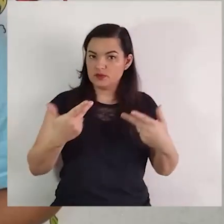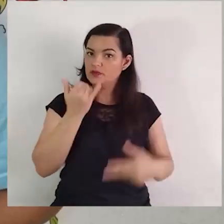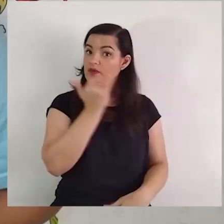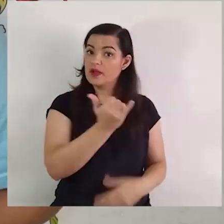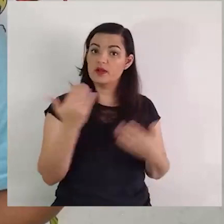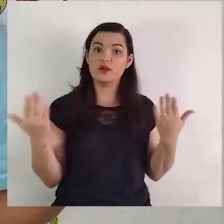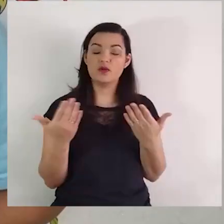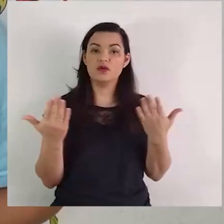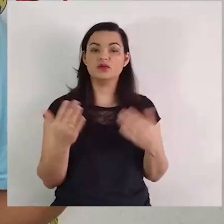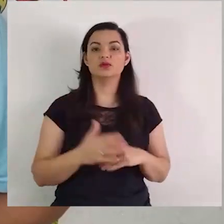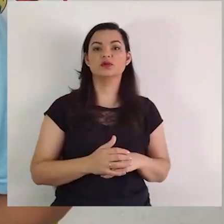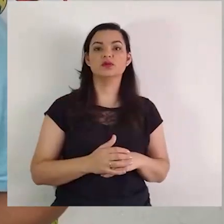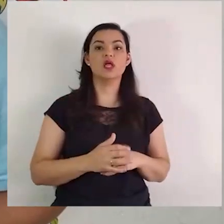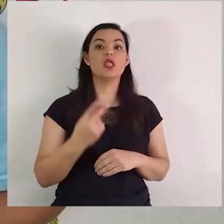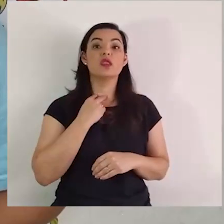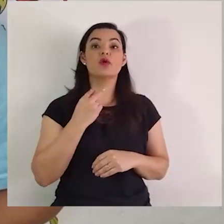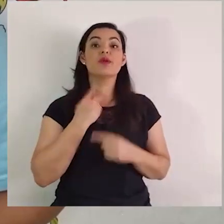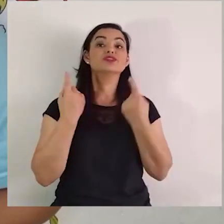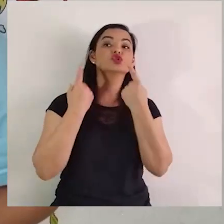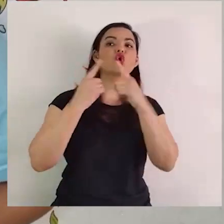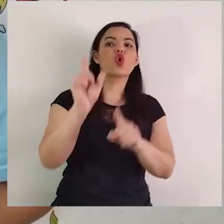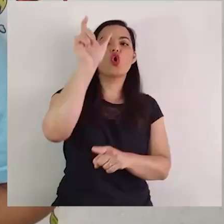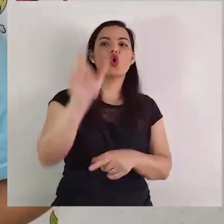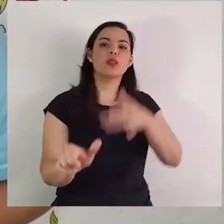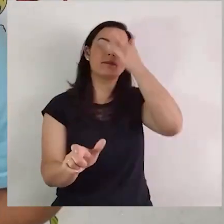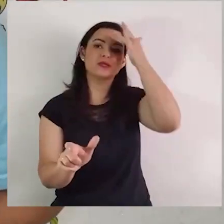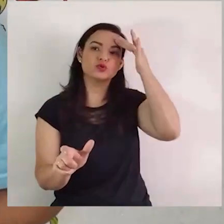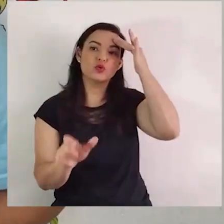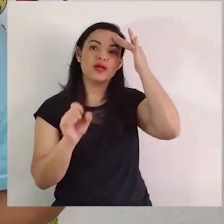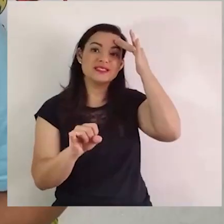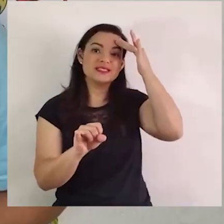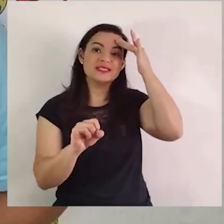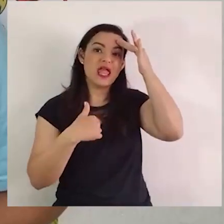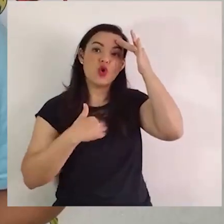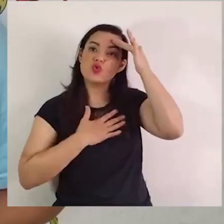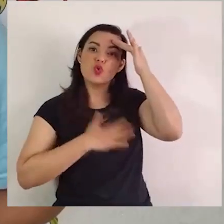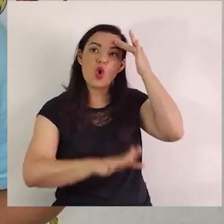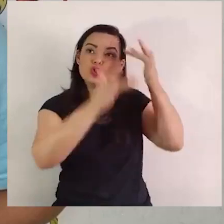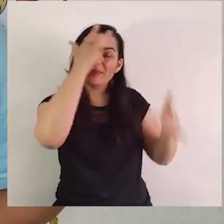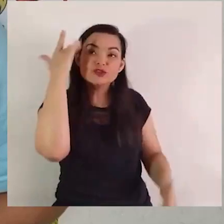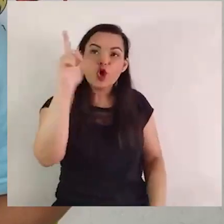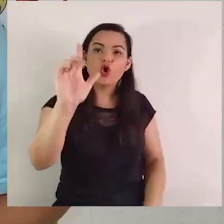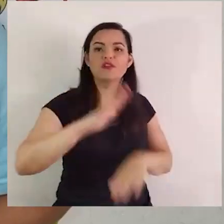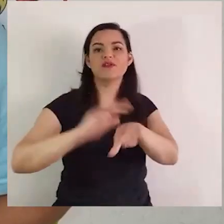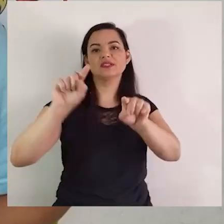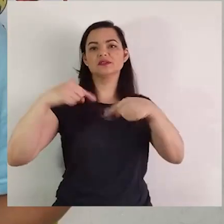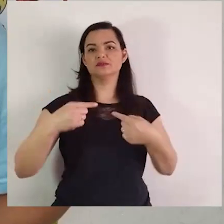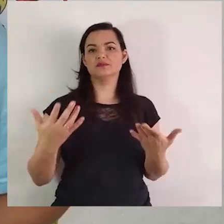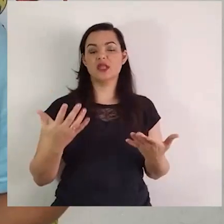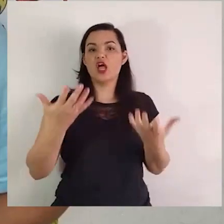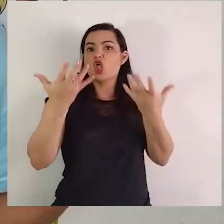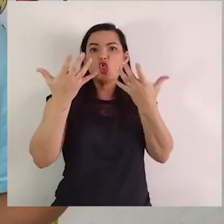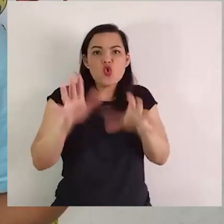para vocês hoje. Eu não posso fazer com o outro aquilo que eu não gostaria que fizessem comigo. Se eu não quero